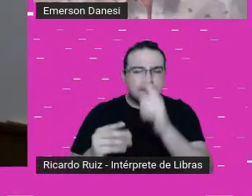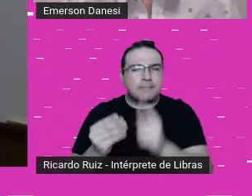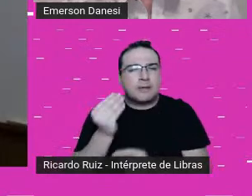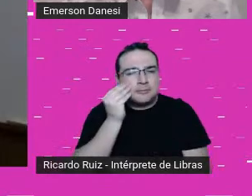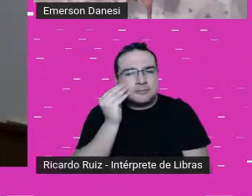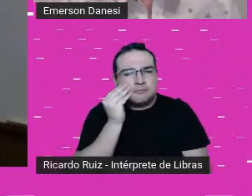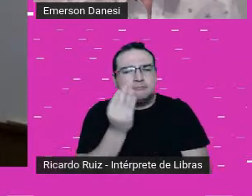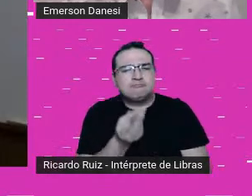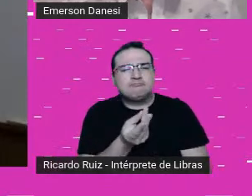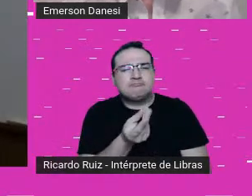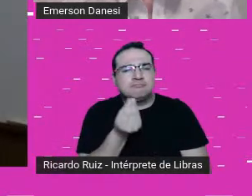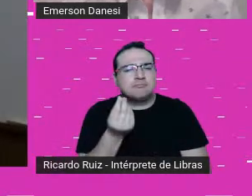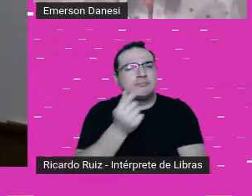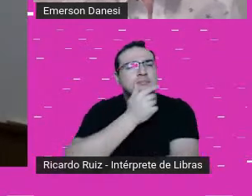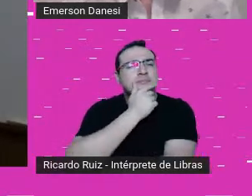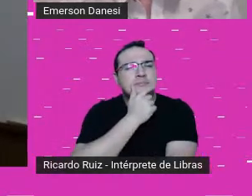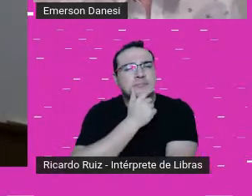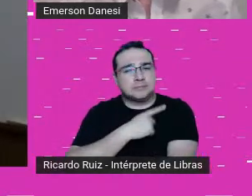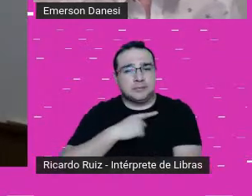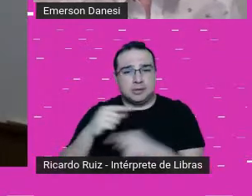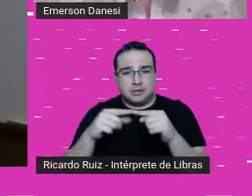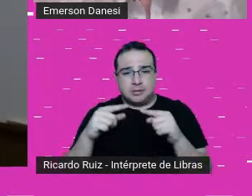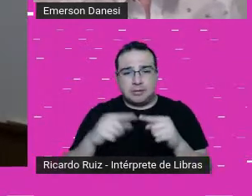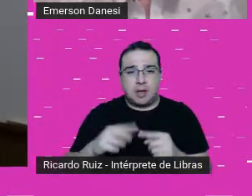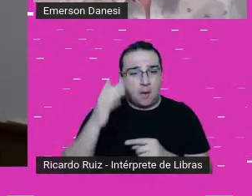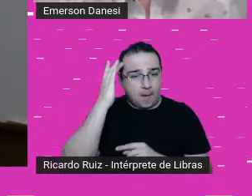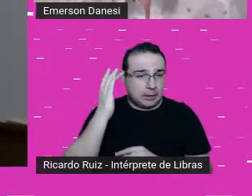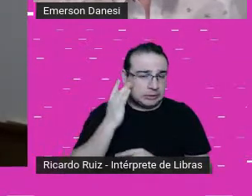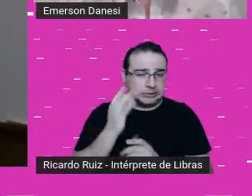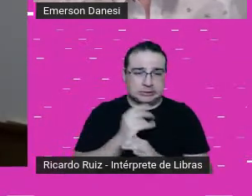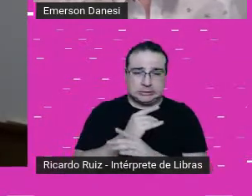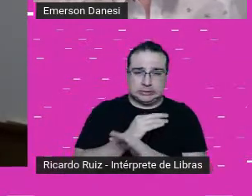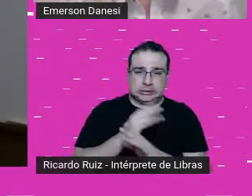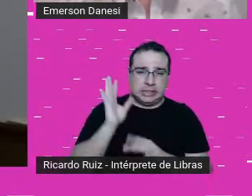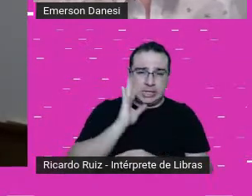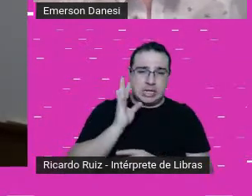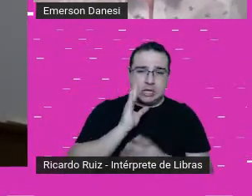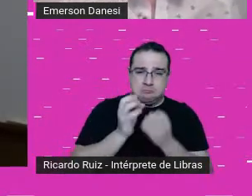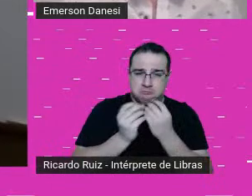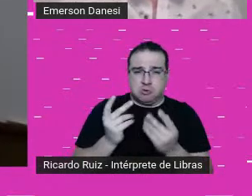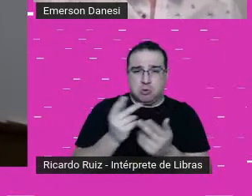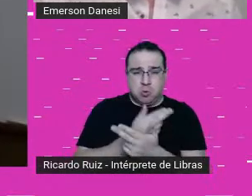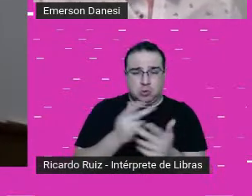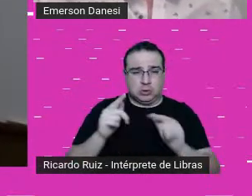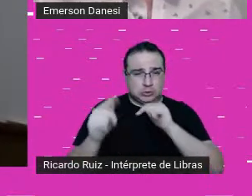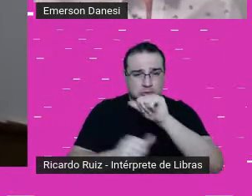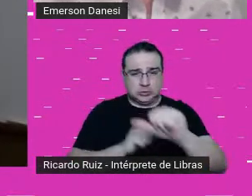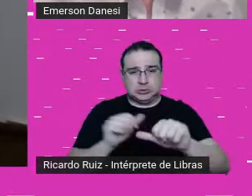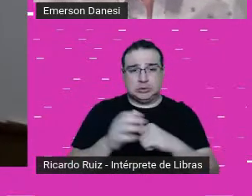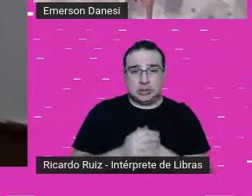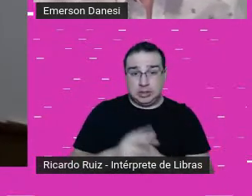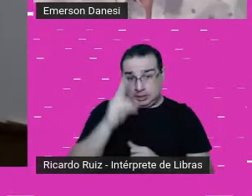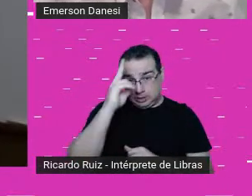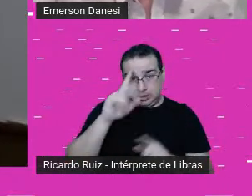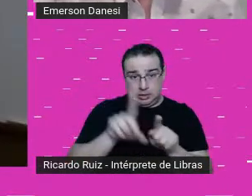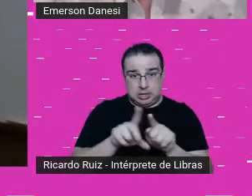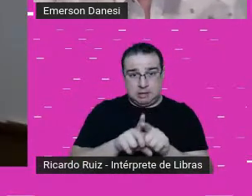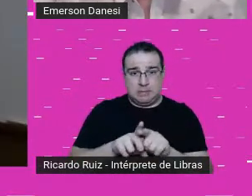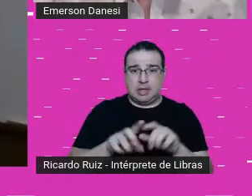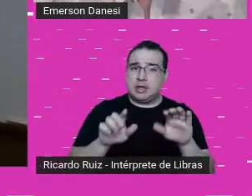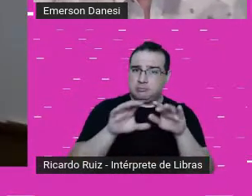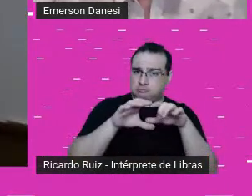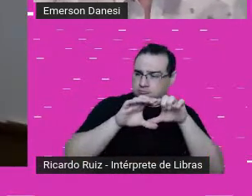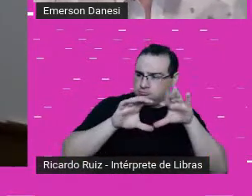experimentando. Isso de experimentar o técnico, eu sempre lembro, acho uma coisa incrível de tentar outras coisas. E eu lembro dessa